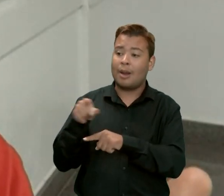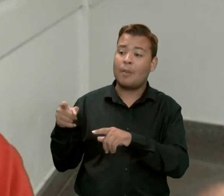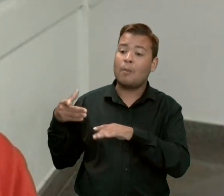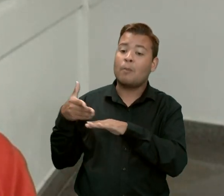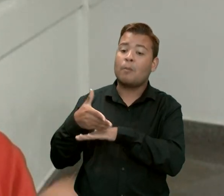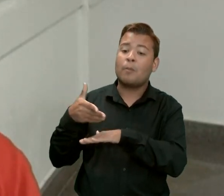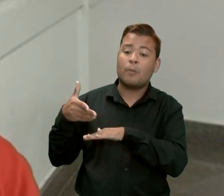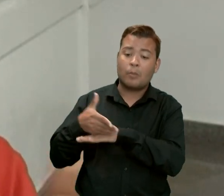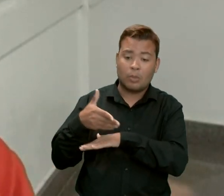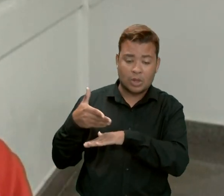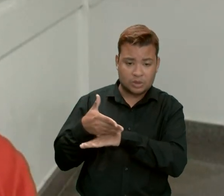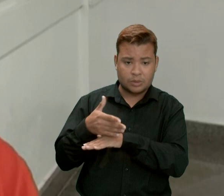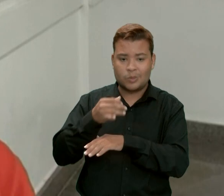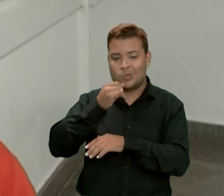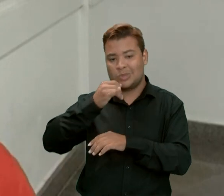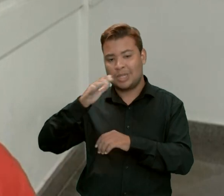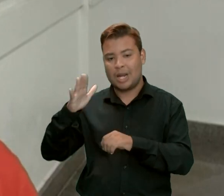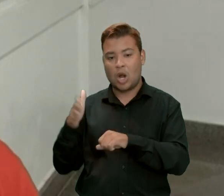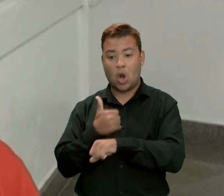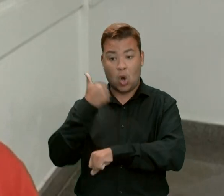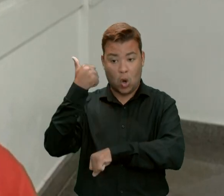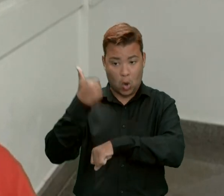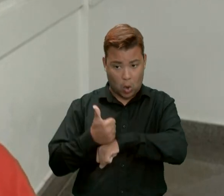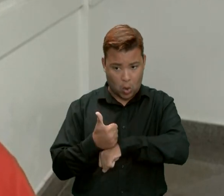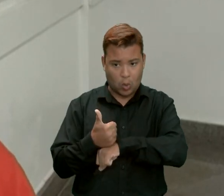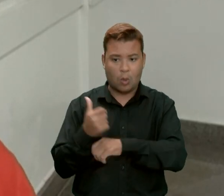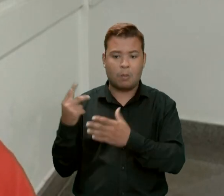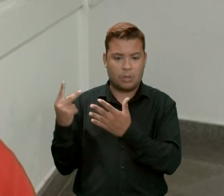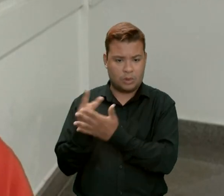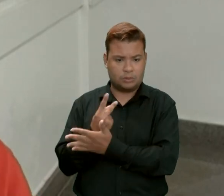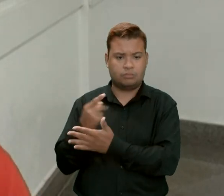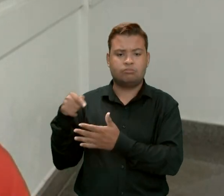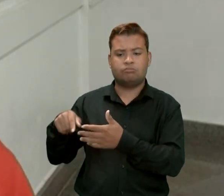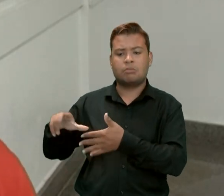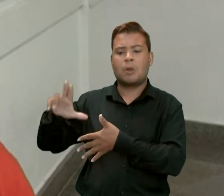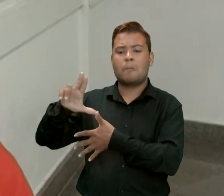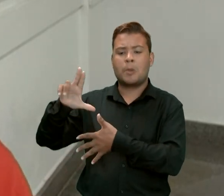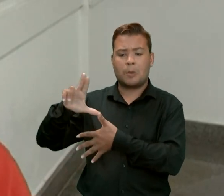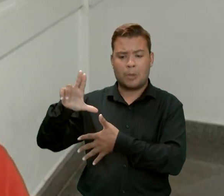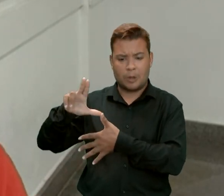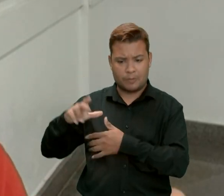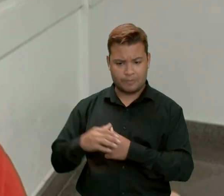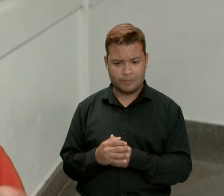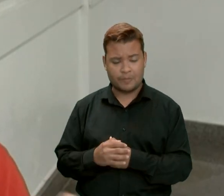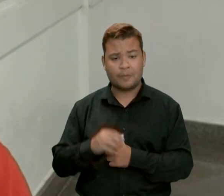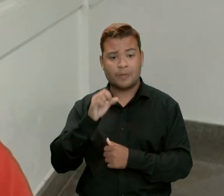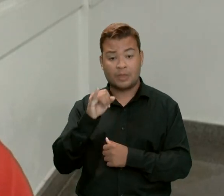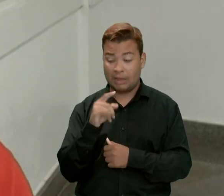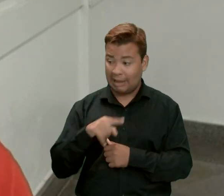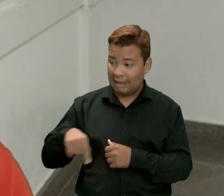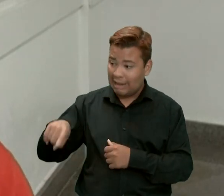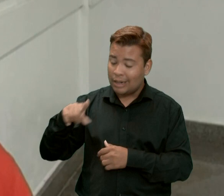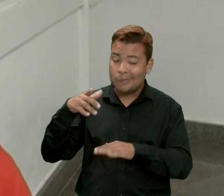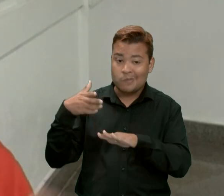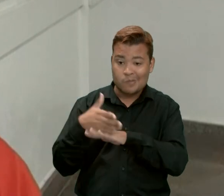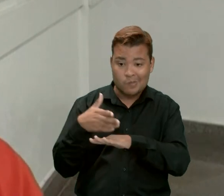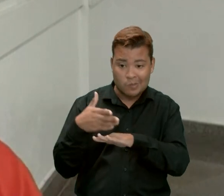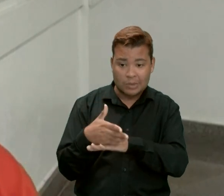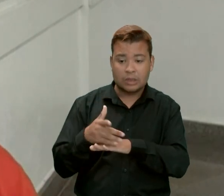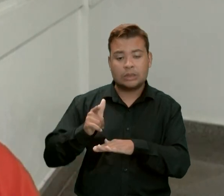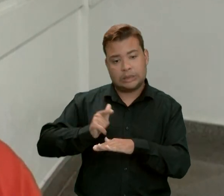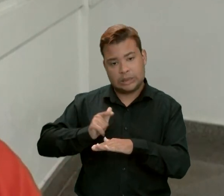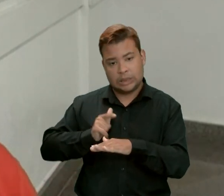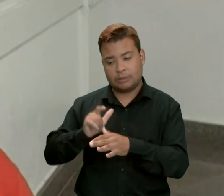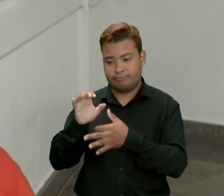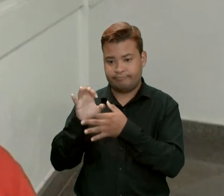participação com os golpes que aconteceram na América Latina, se a participação desses agentes da força tem alguma